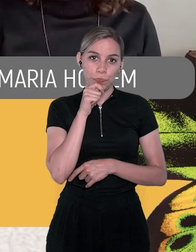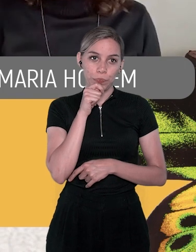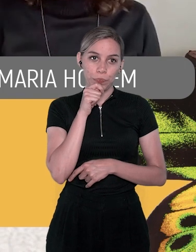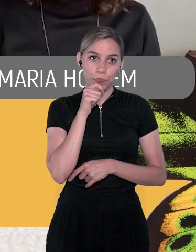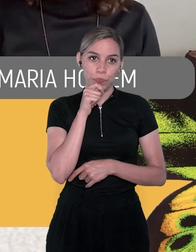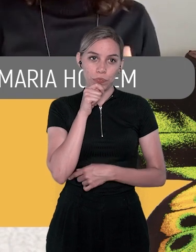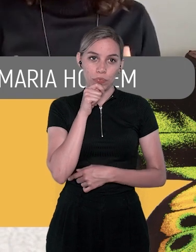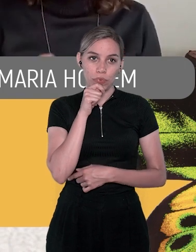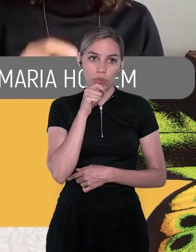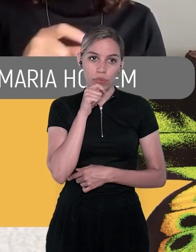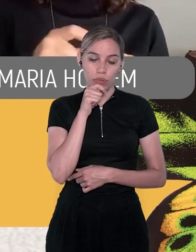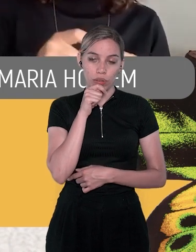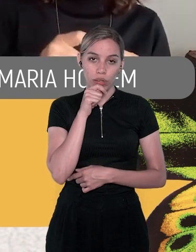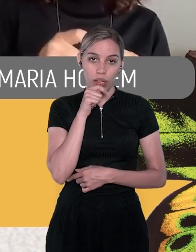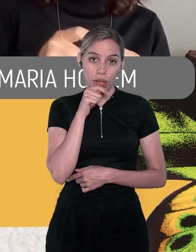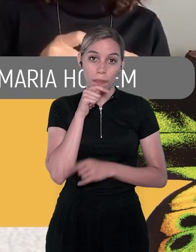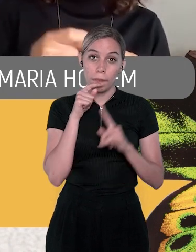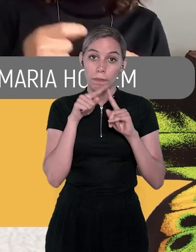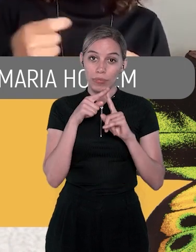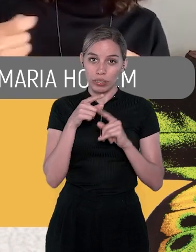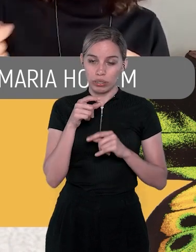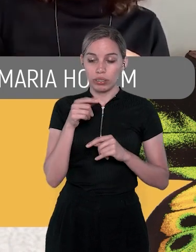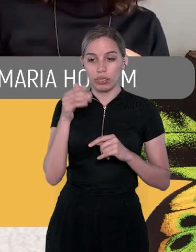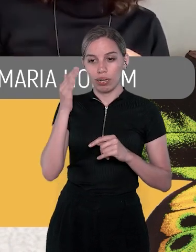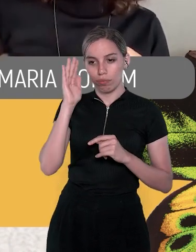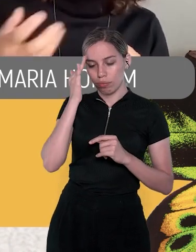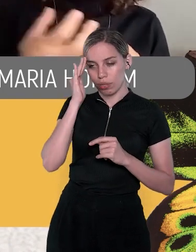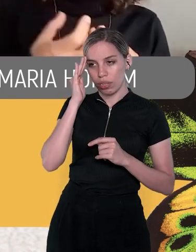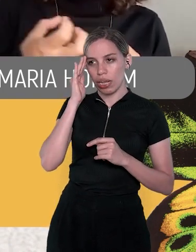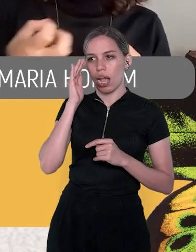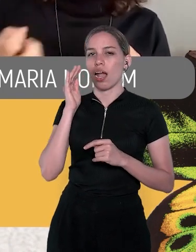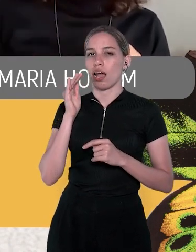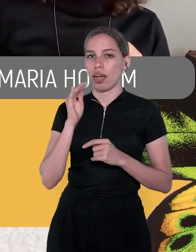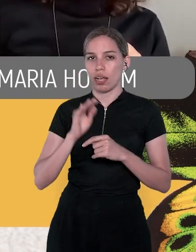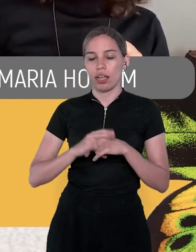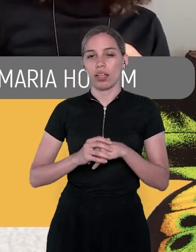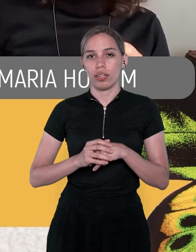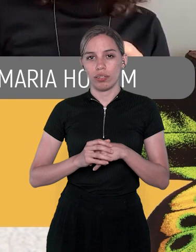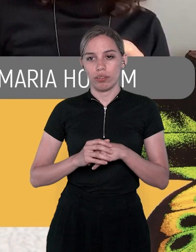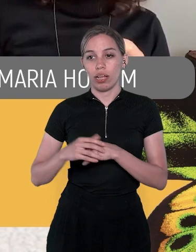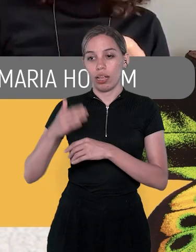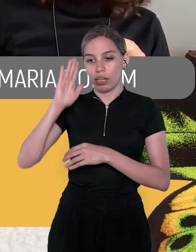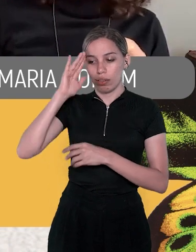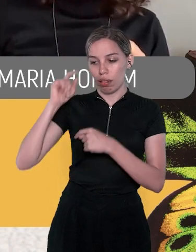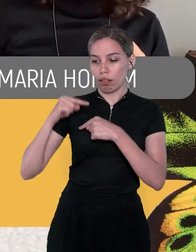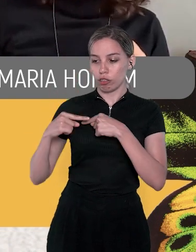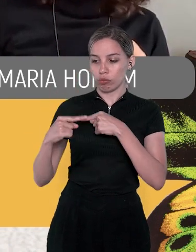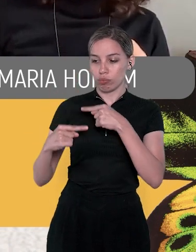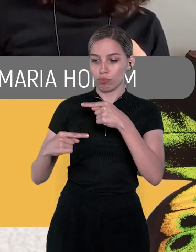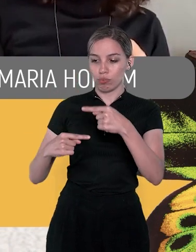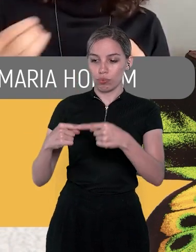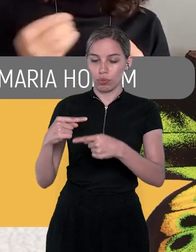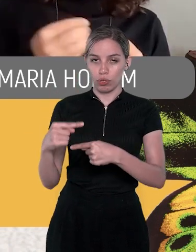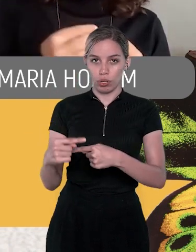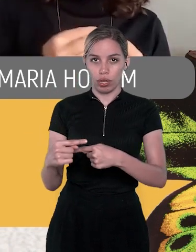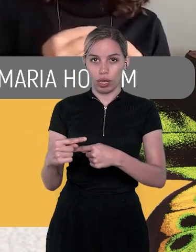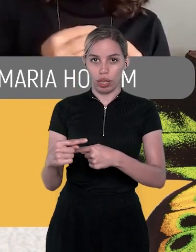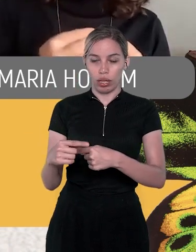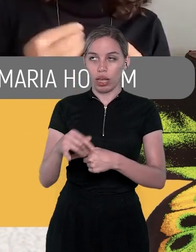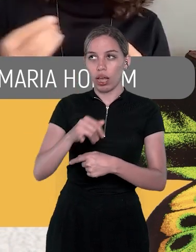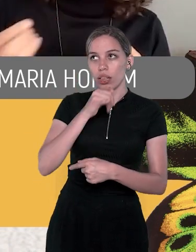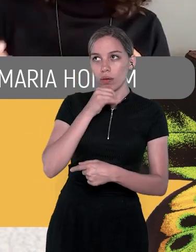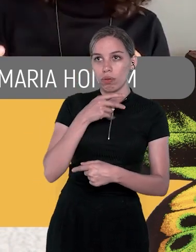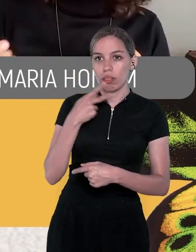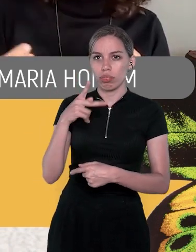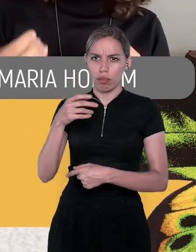toa. E aí você vai entender a matriz disso, a genealogia profunda. E aí você vê que